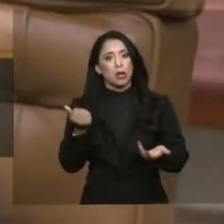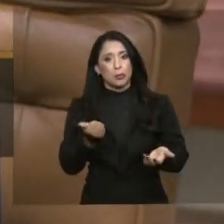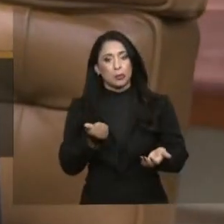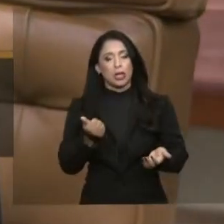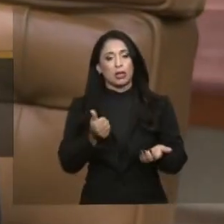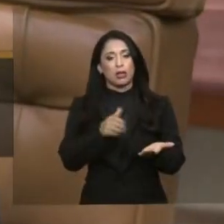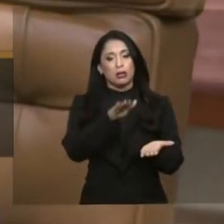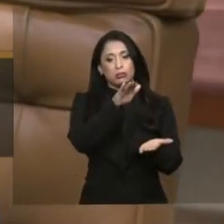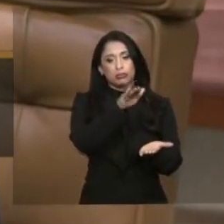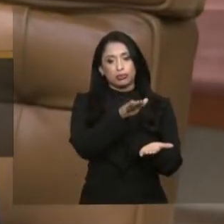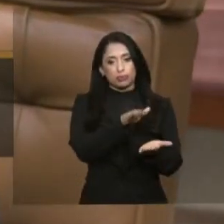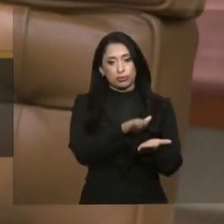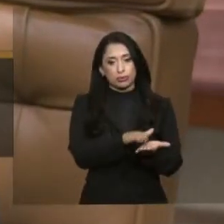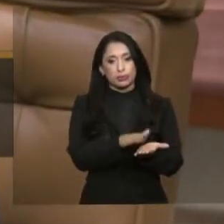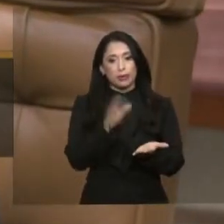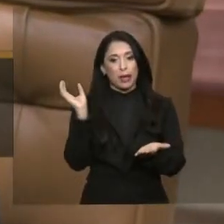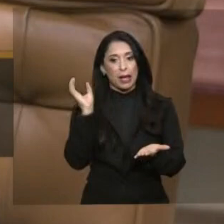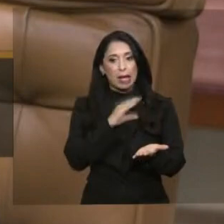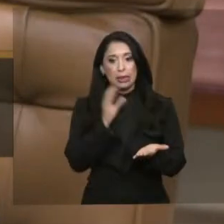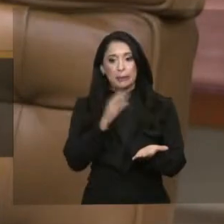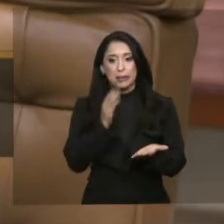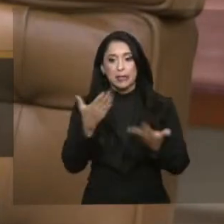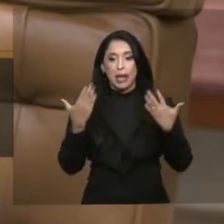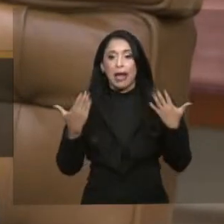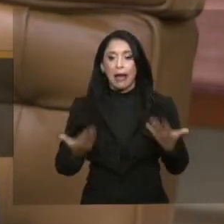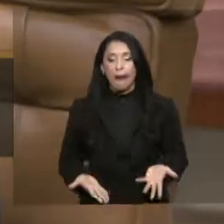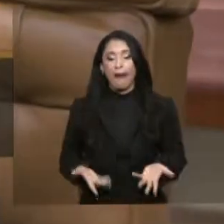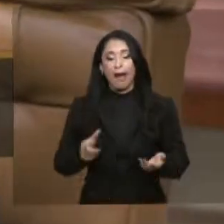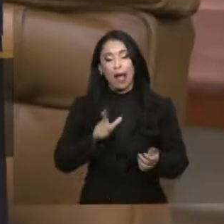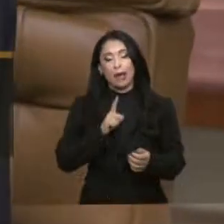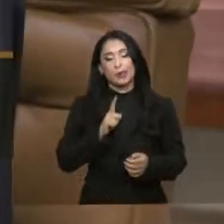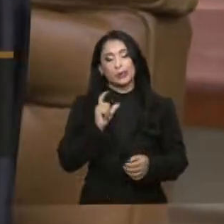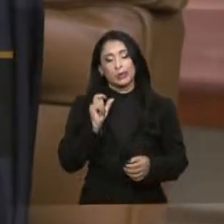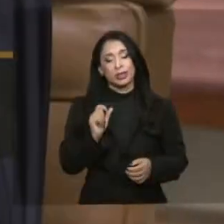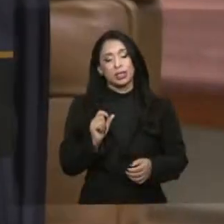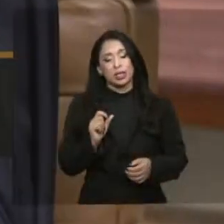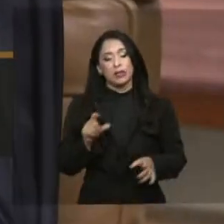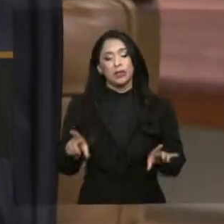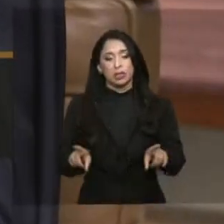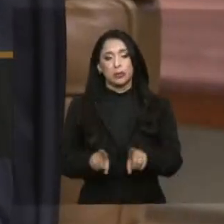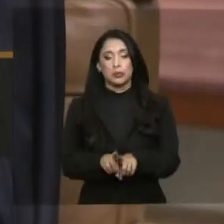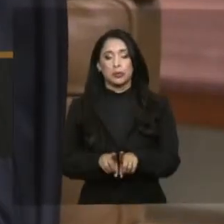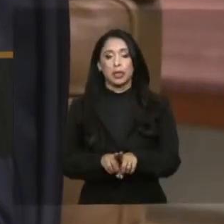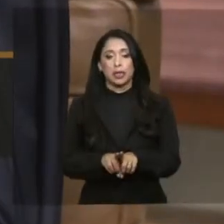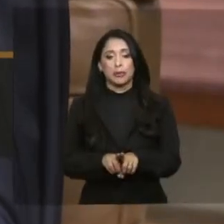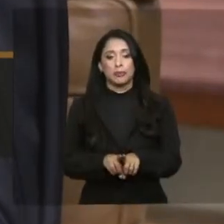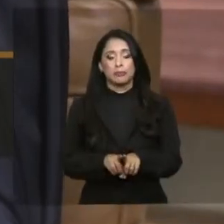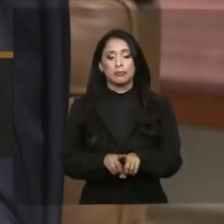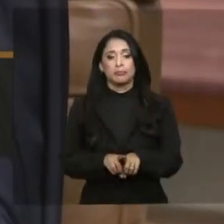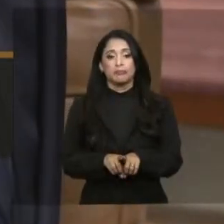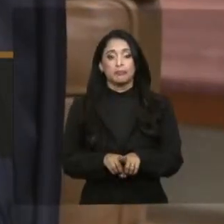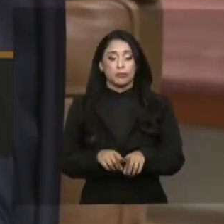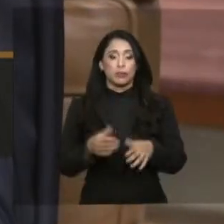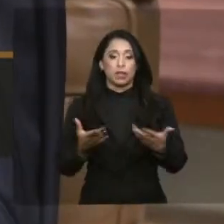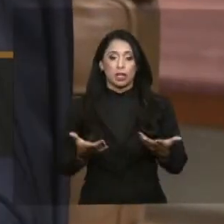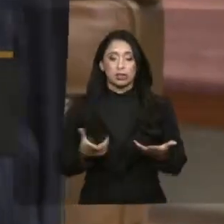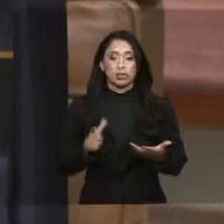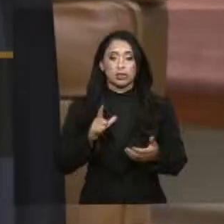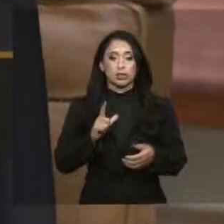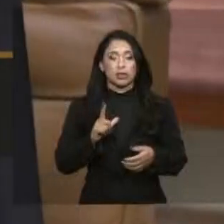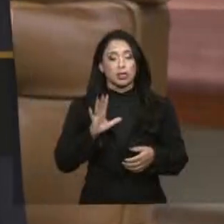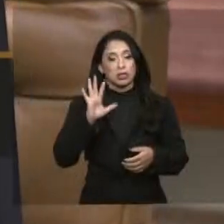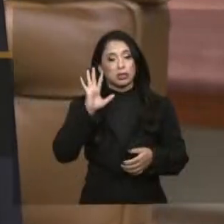celeridade do processo, claro, mas passamos a ter também essas vicissitudes,